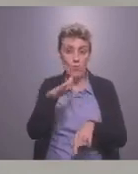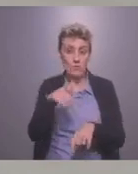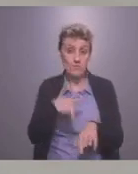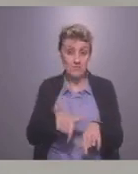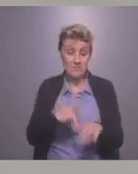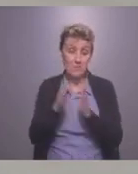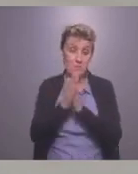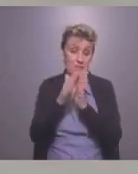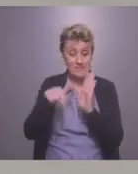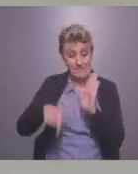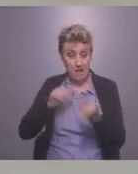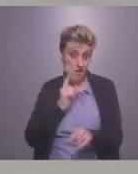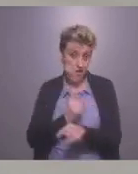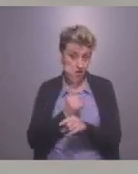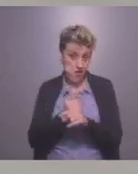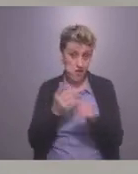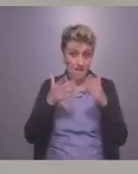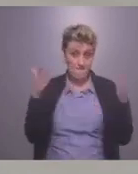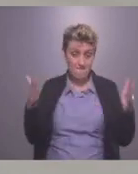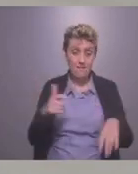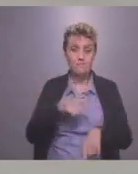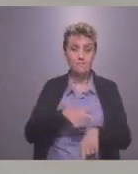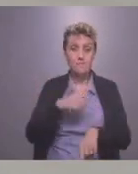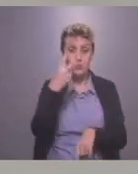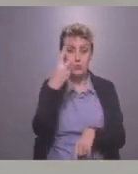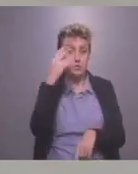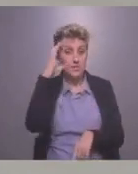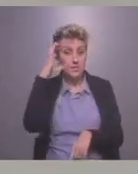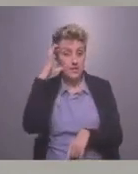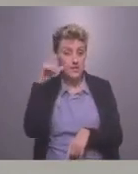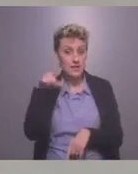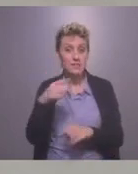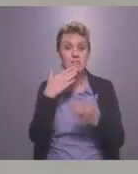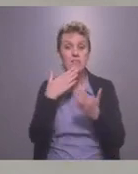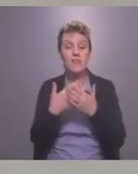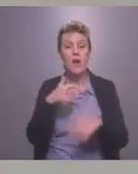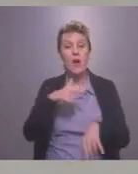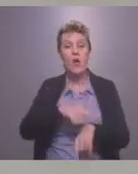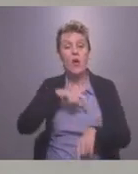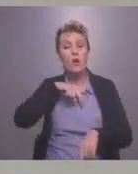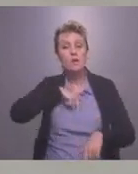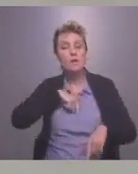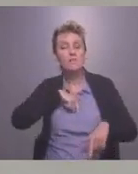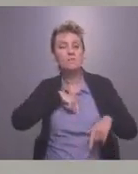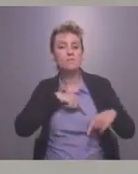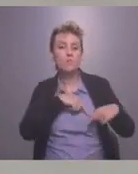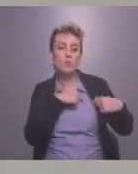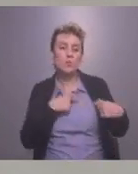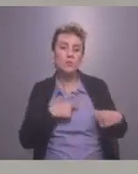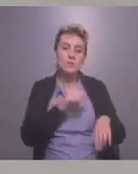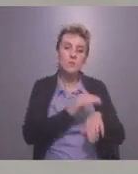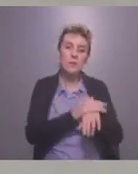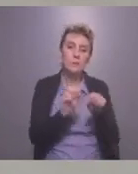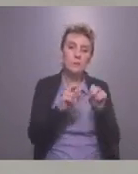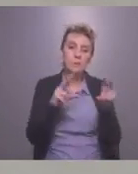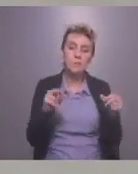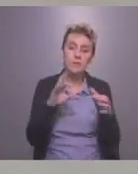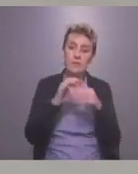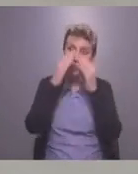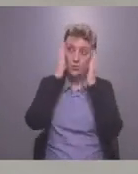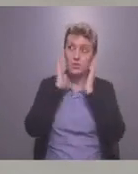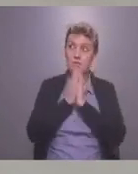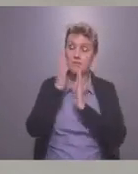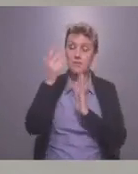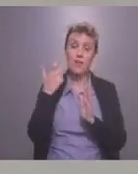Basílica da Santíssima Trindade. Às 14 horas, a hora de reparação ao Imaculado Coração de Maria, na Capelinha